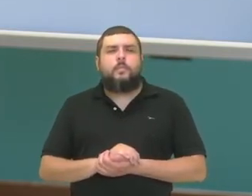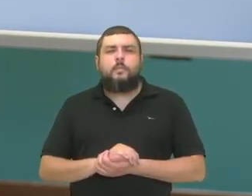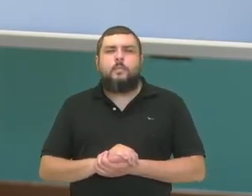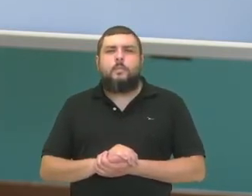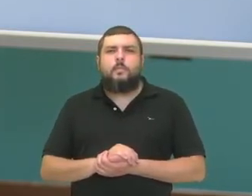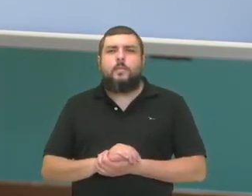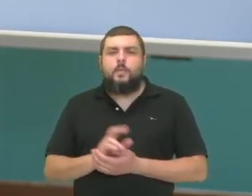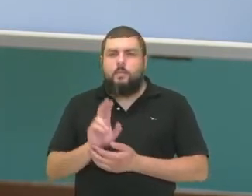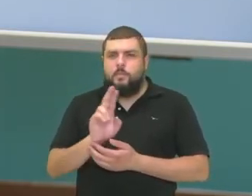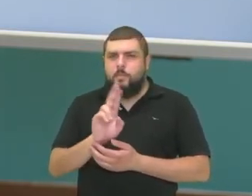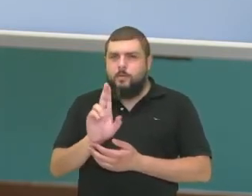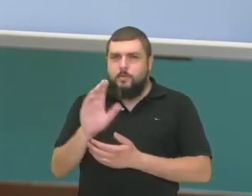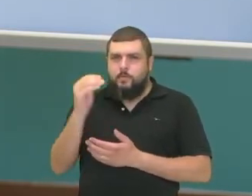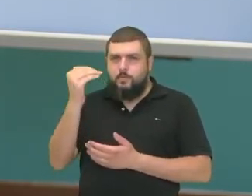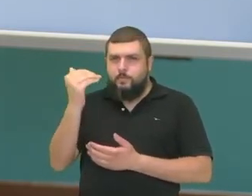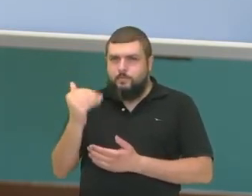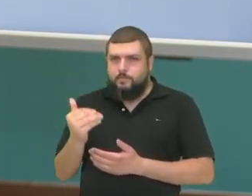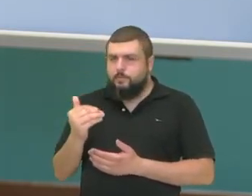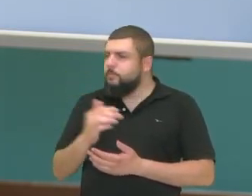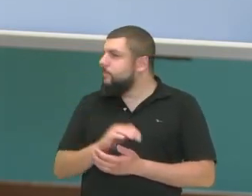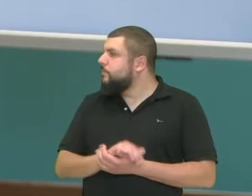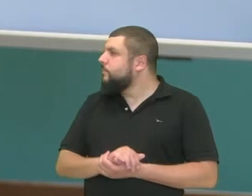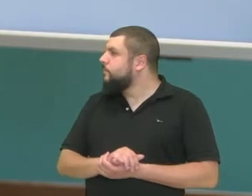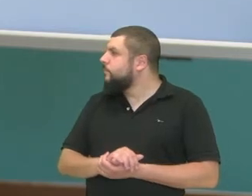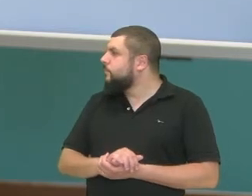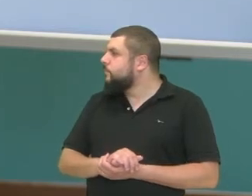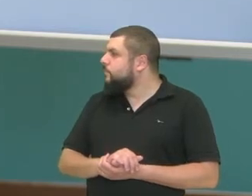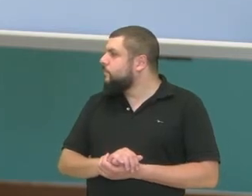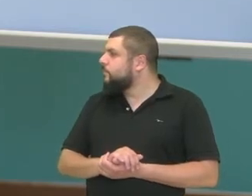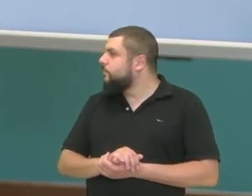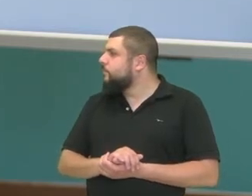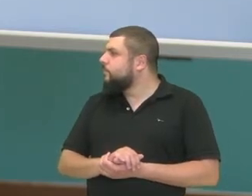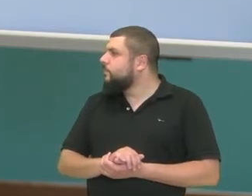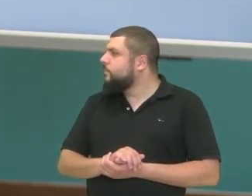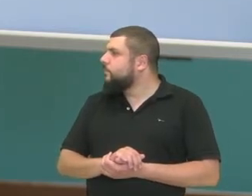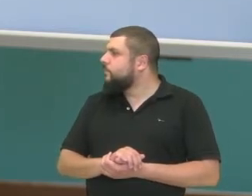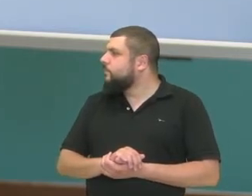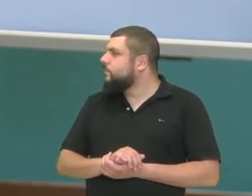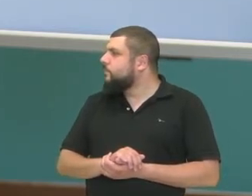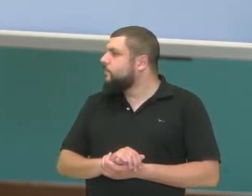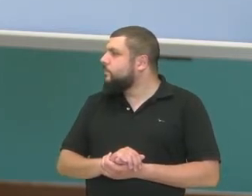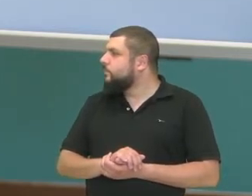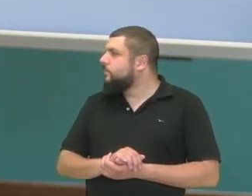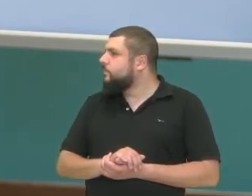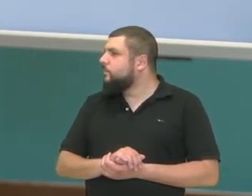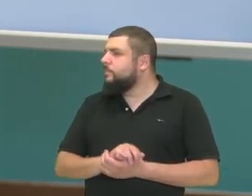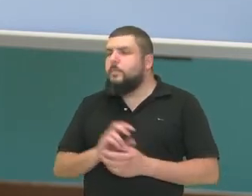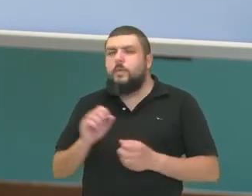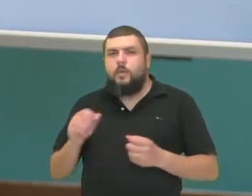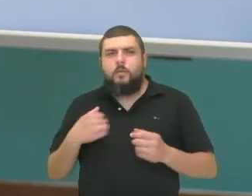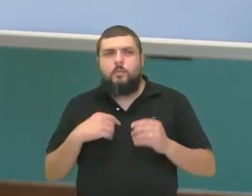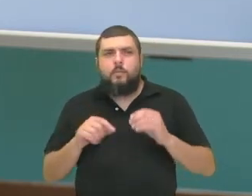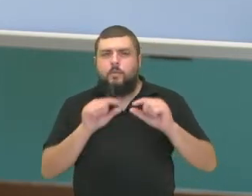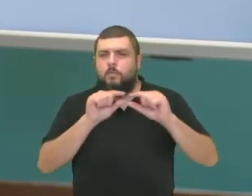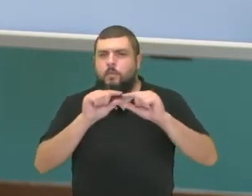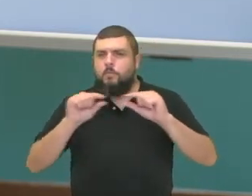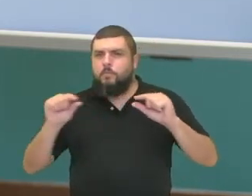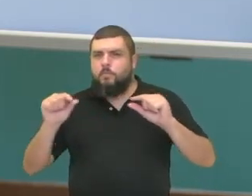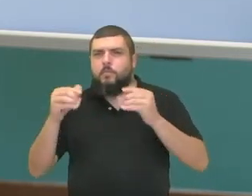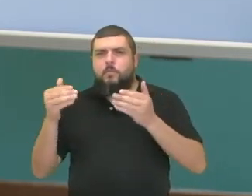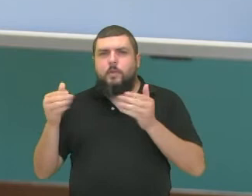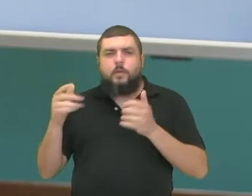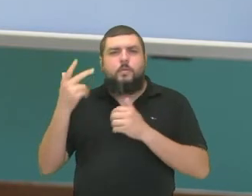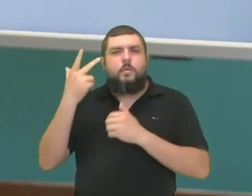propanona, o nome dessa substância, cadeia carbônica aberta, normal, saturada, homogênea, e aqui nós temos um aldeído,